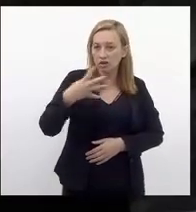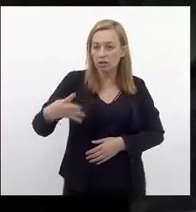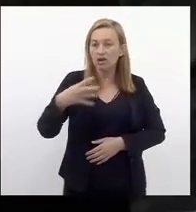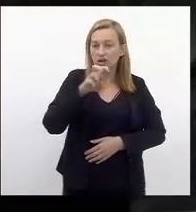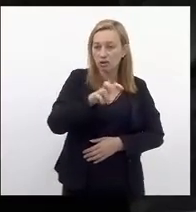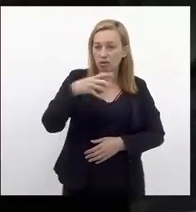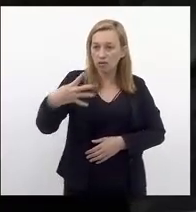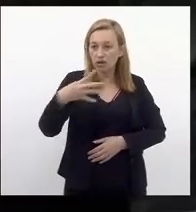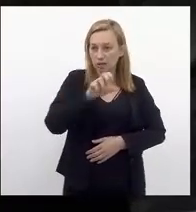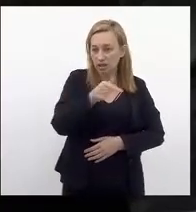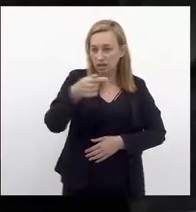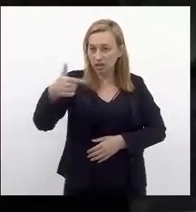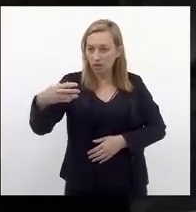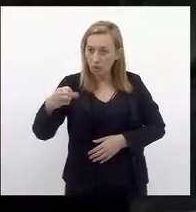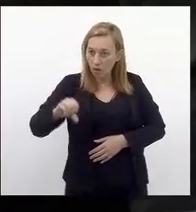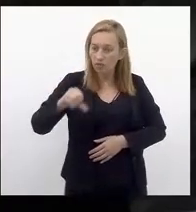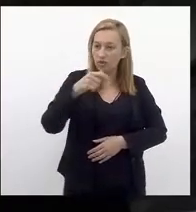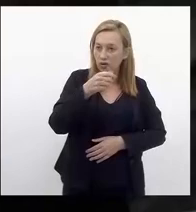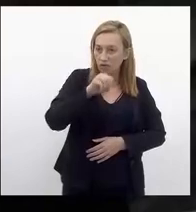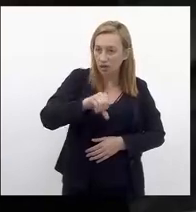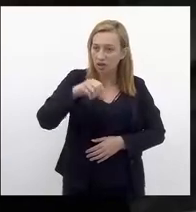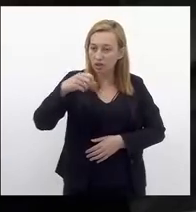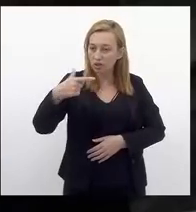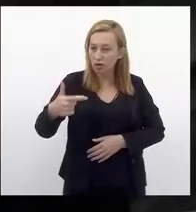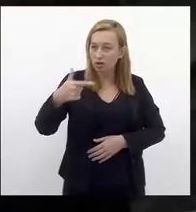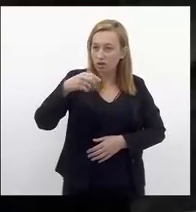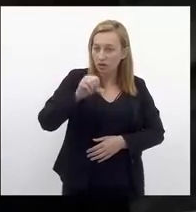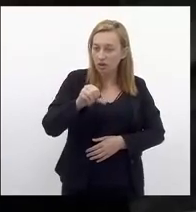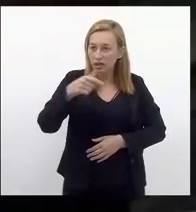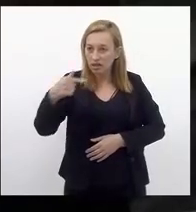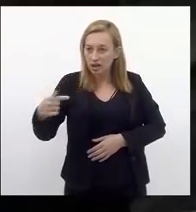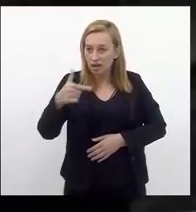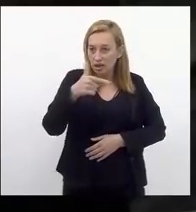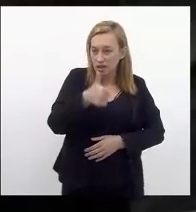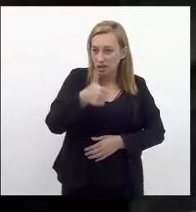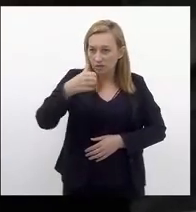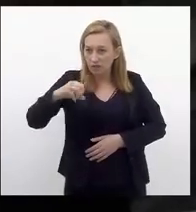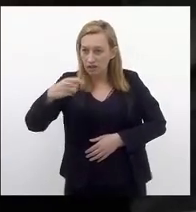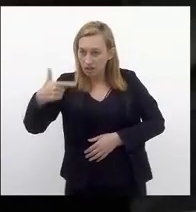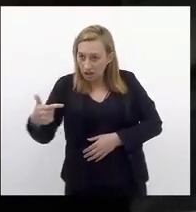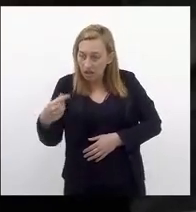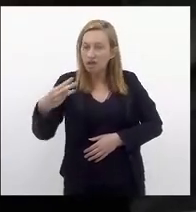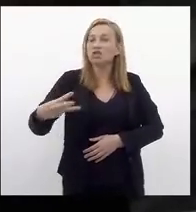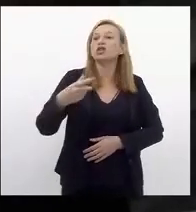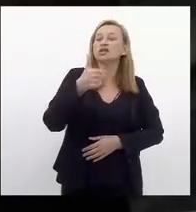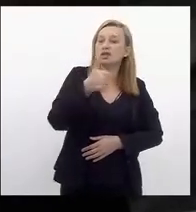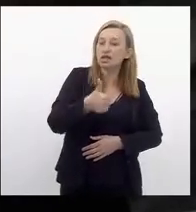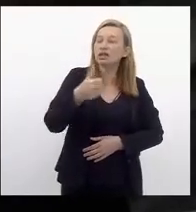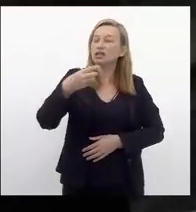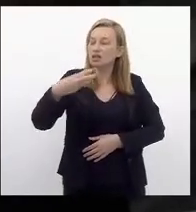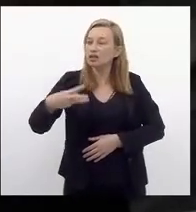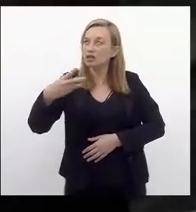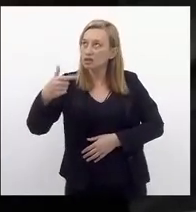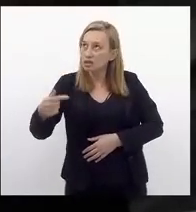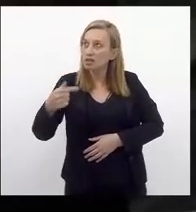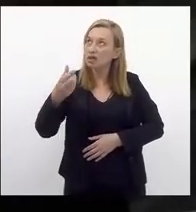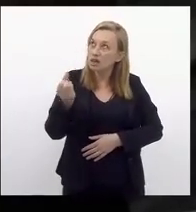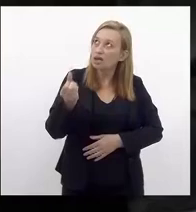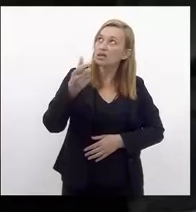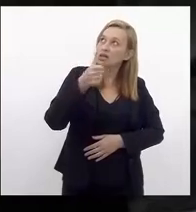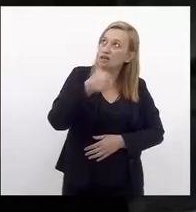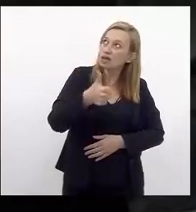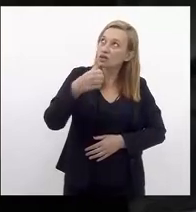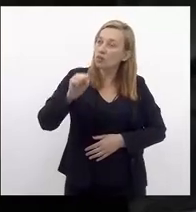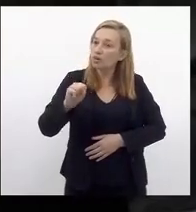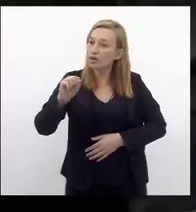44/54 7989 9297 123 136 147